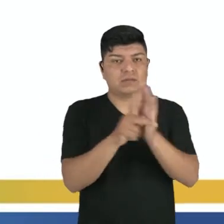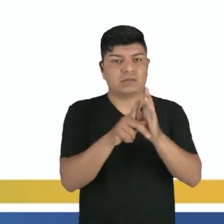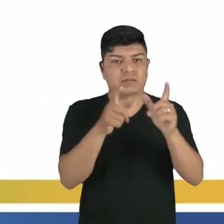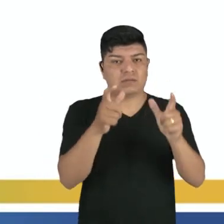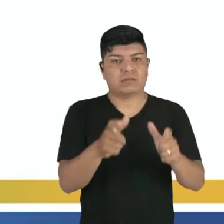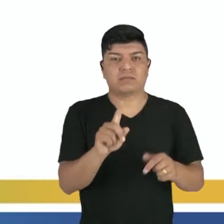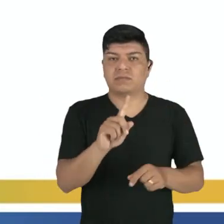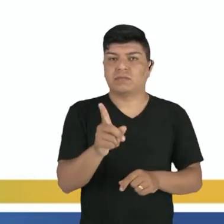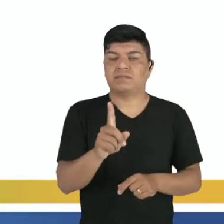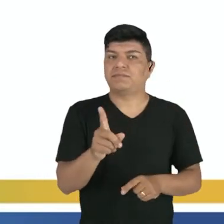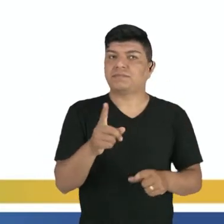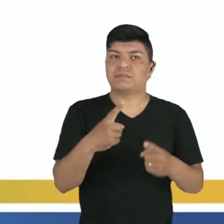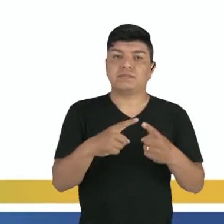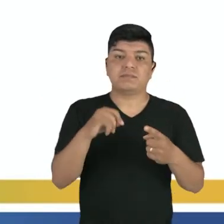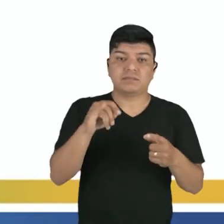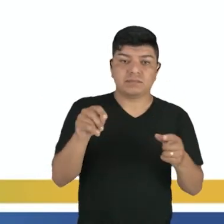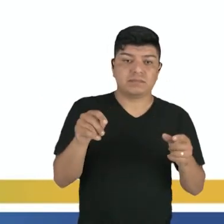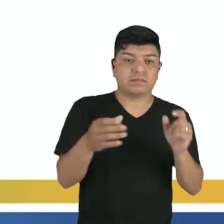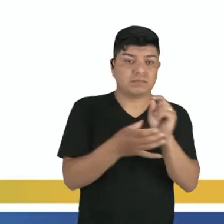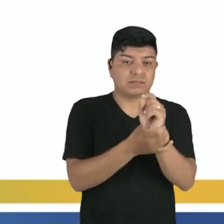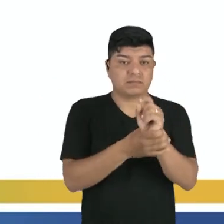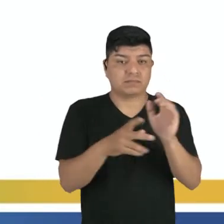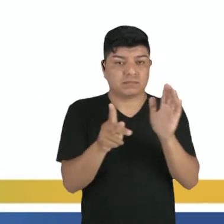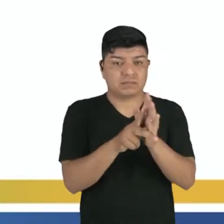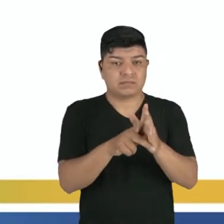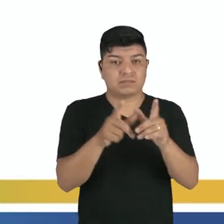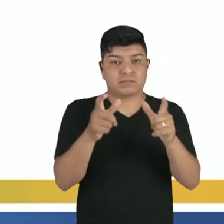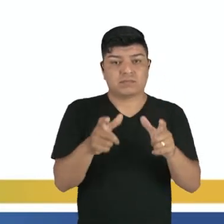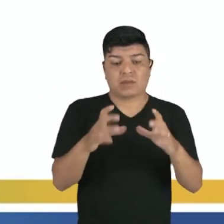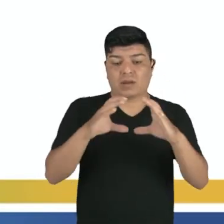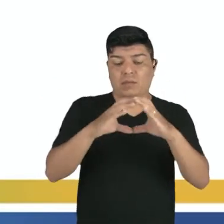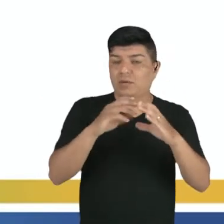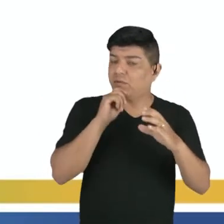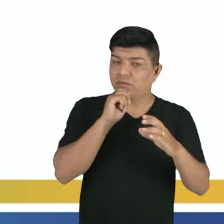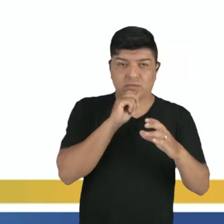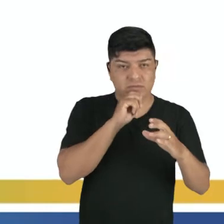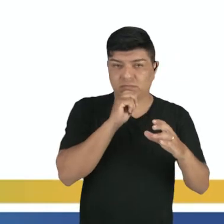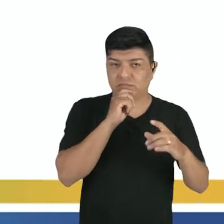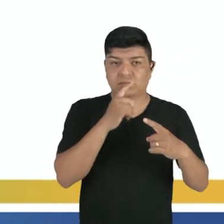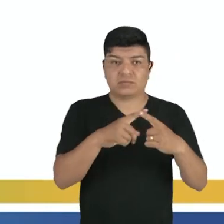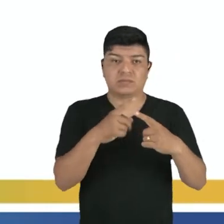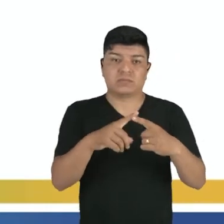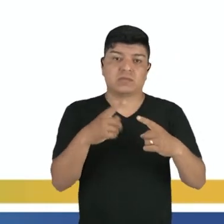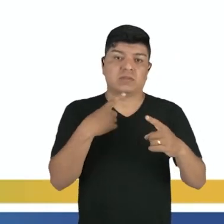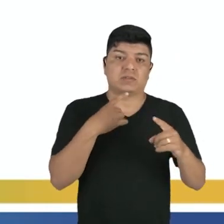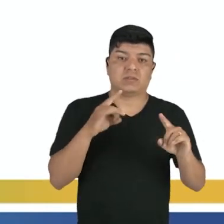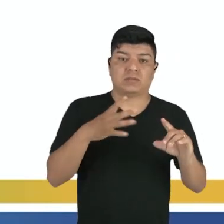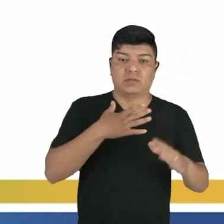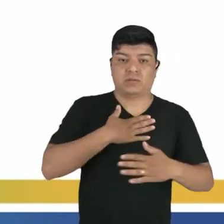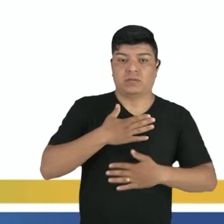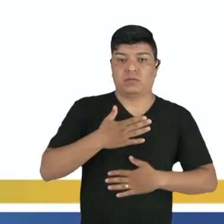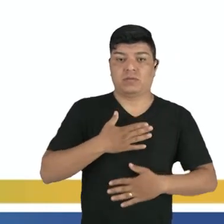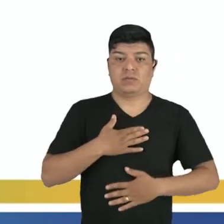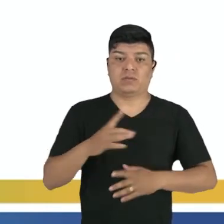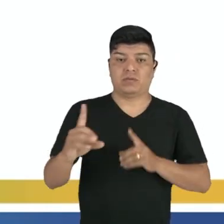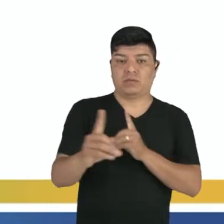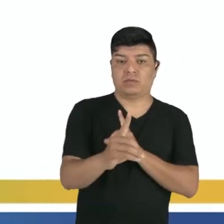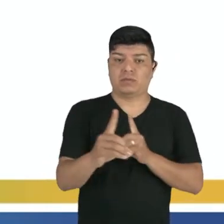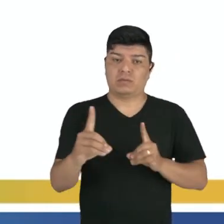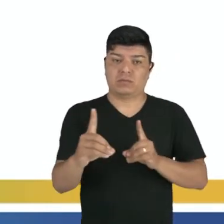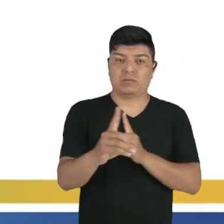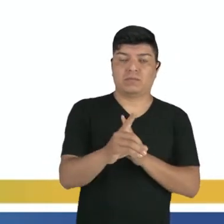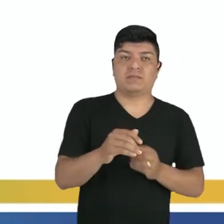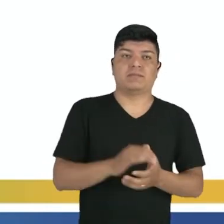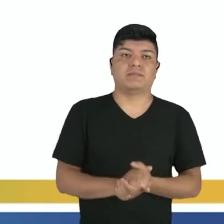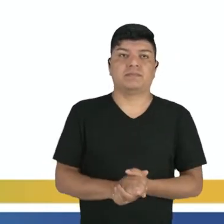alvo e se você vai proteger o próprio alvo você não tá com a tua bola não você está apenas você o teu corpo e o adversário que